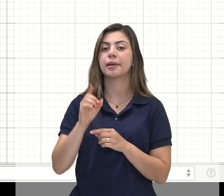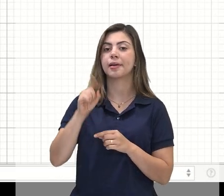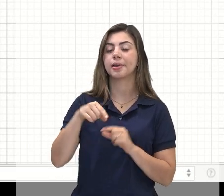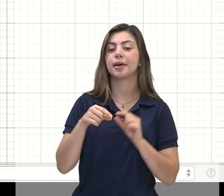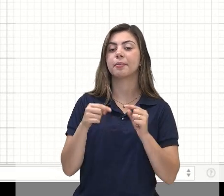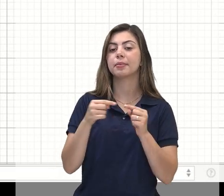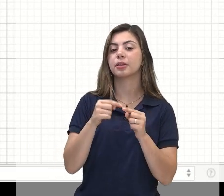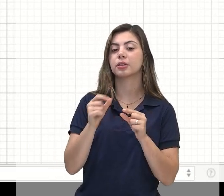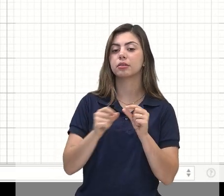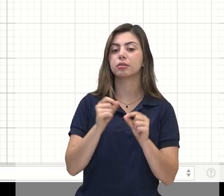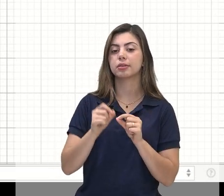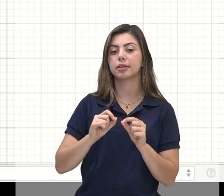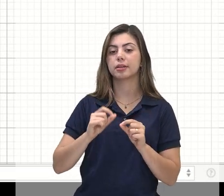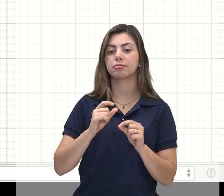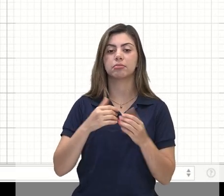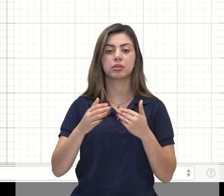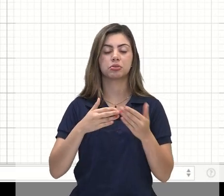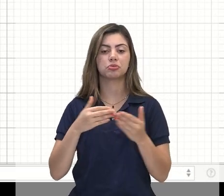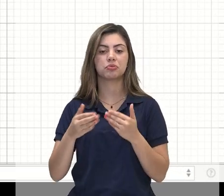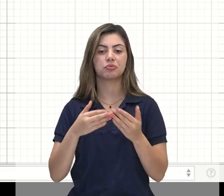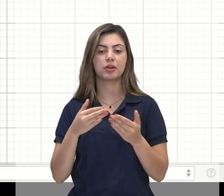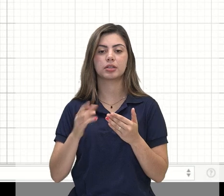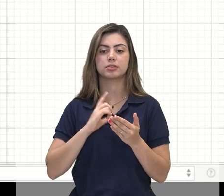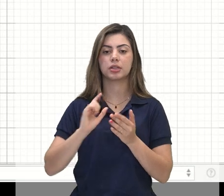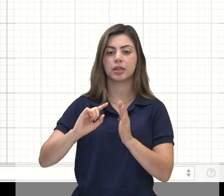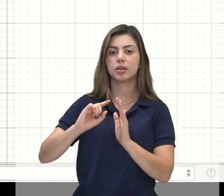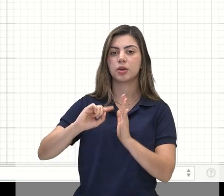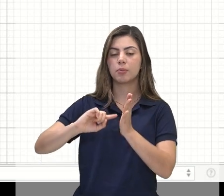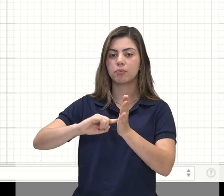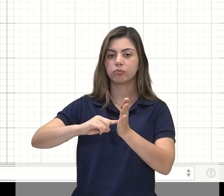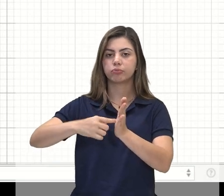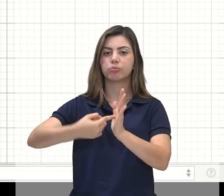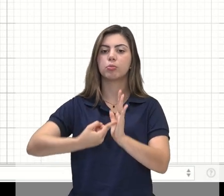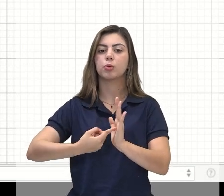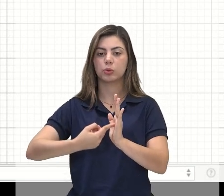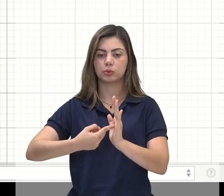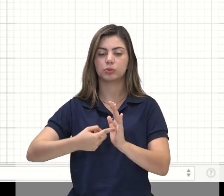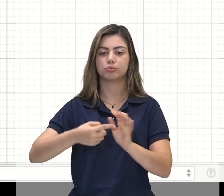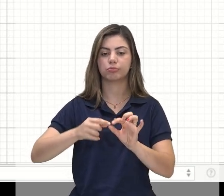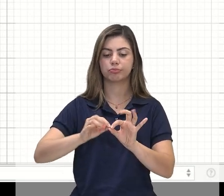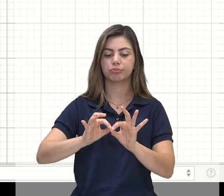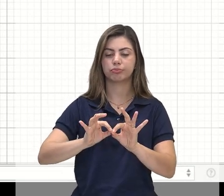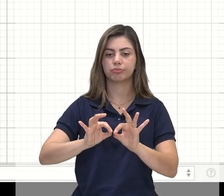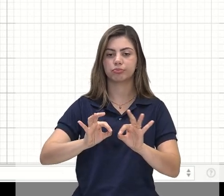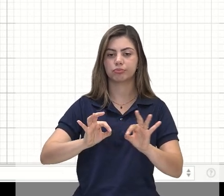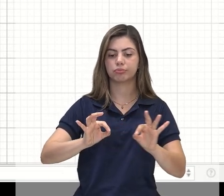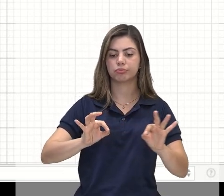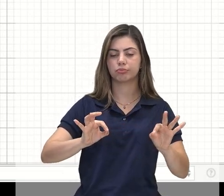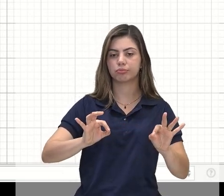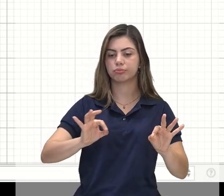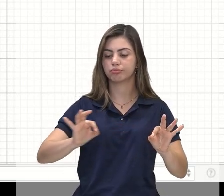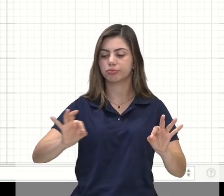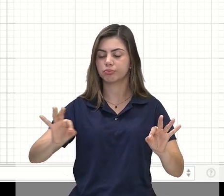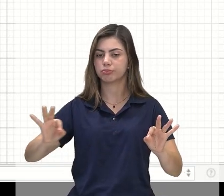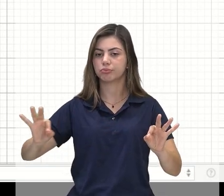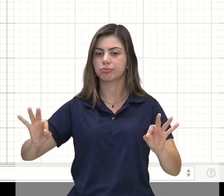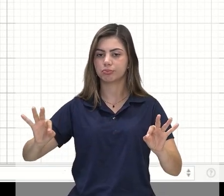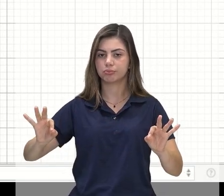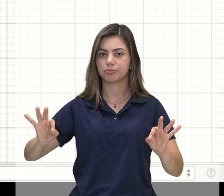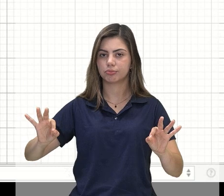uma extremidade, né, da circunferência, passando necessariamente pelo centro até a outra extremidade.